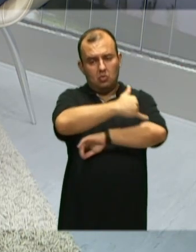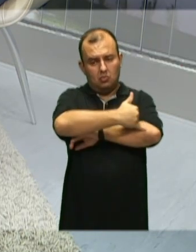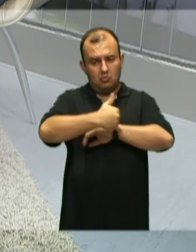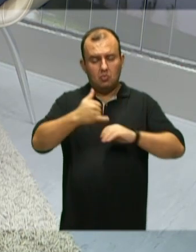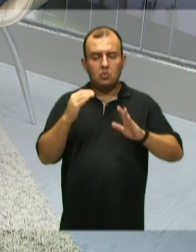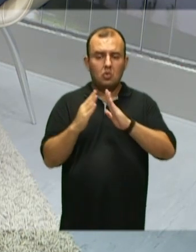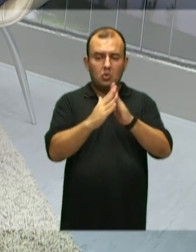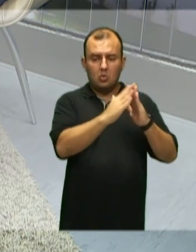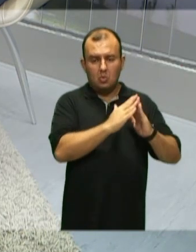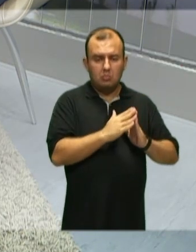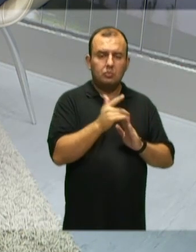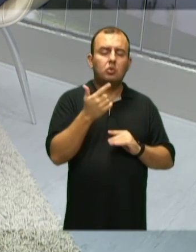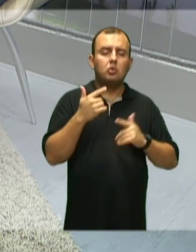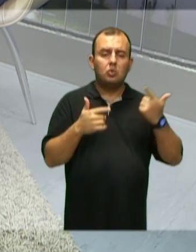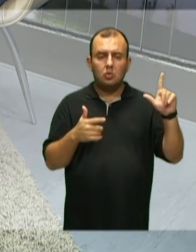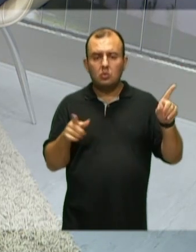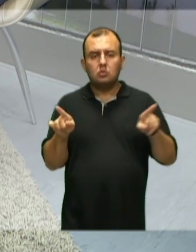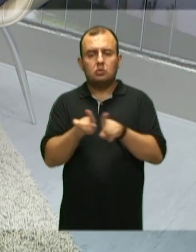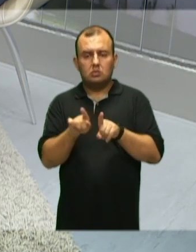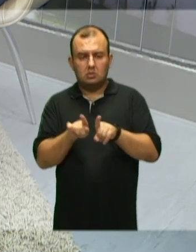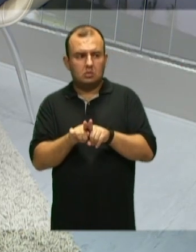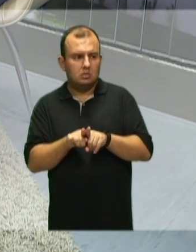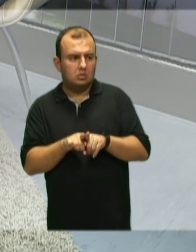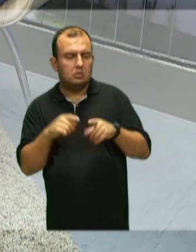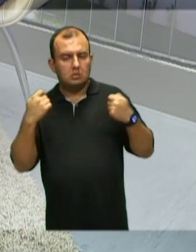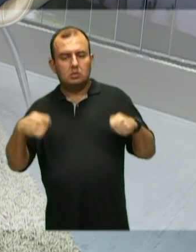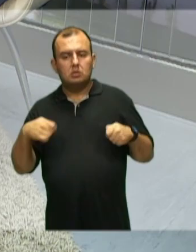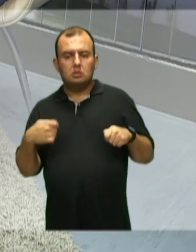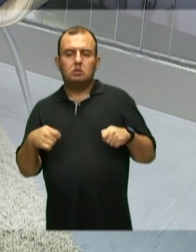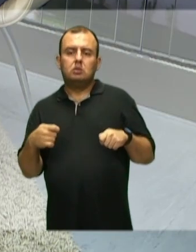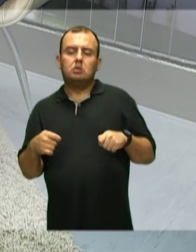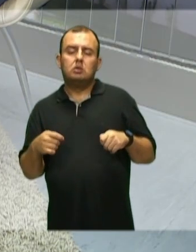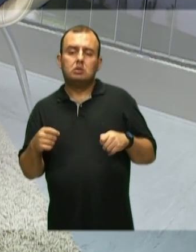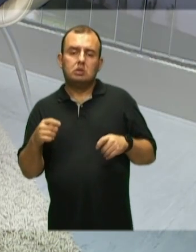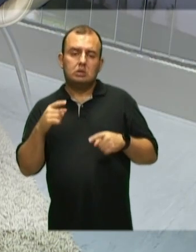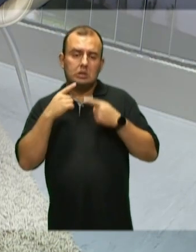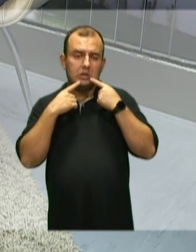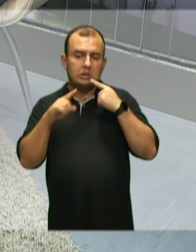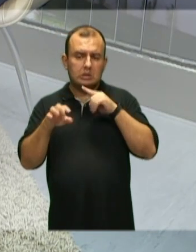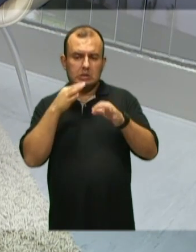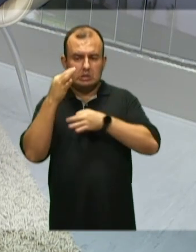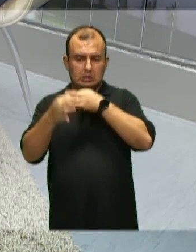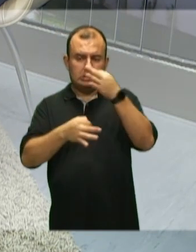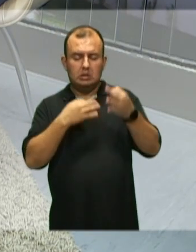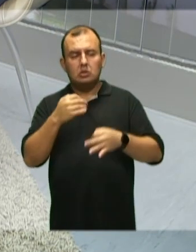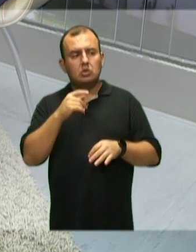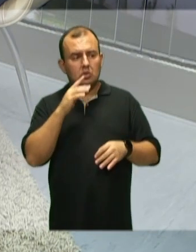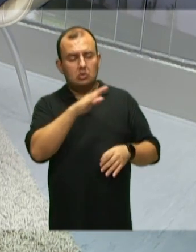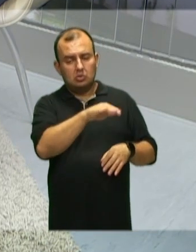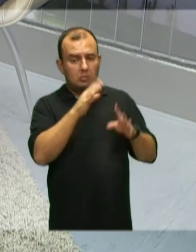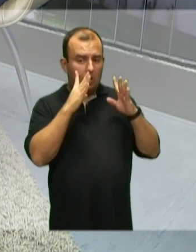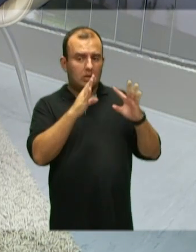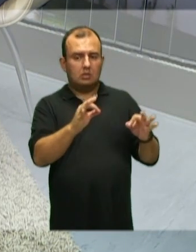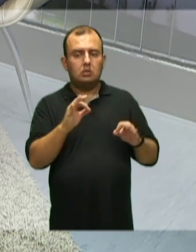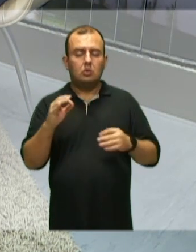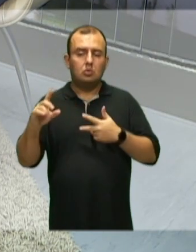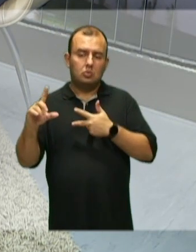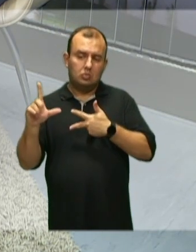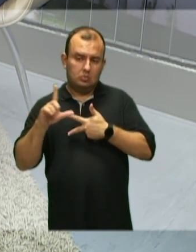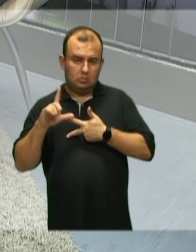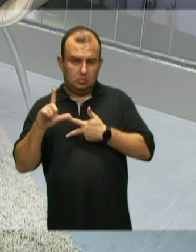urbana é outro que também precisa receber algumas críticas e e até ser chamada atenção às vezes do Poder